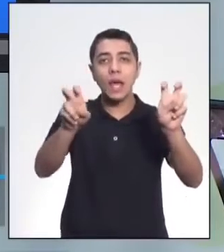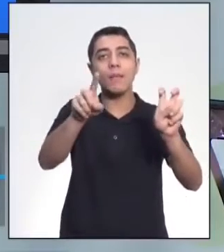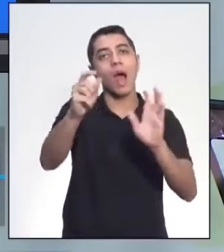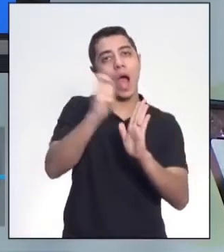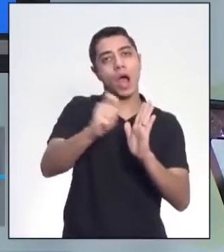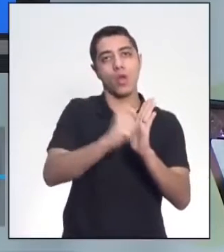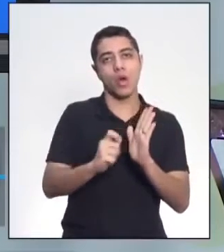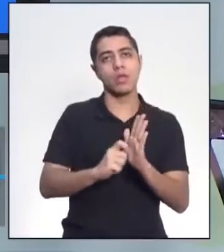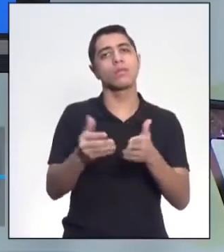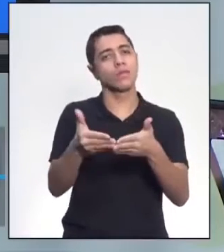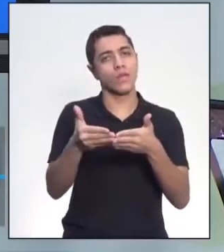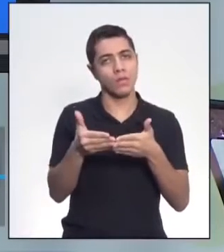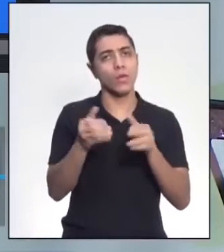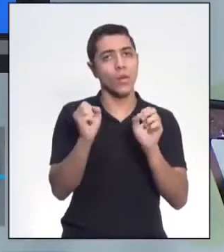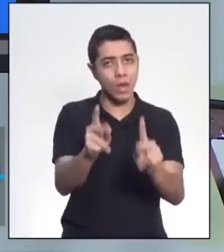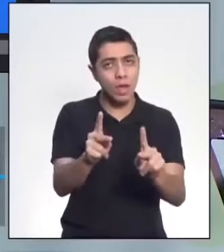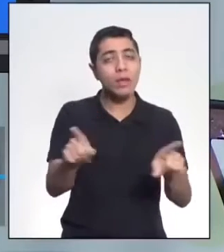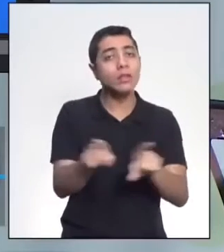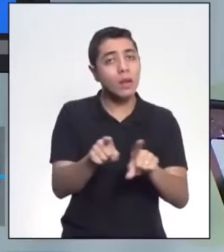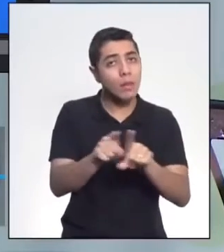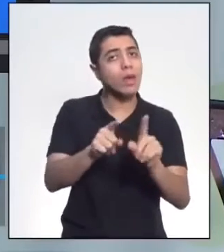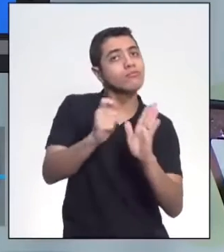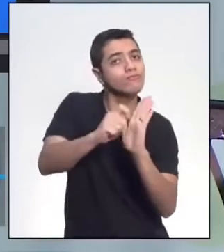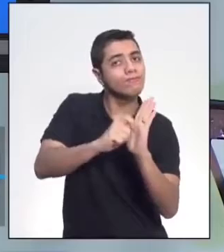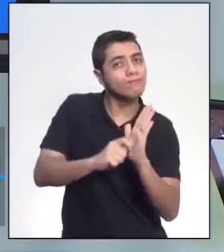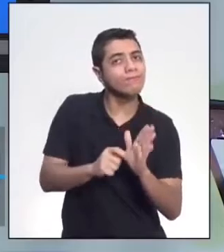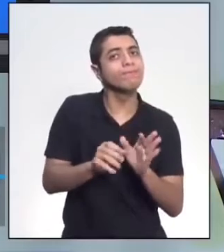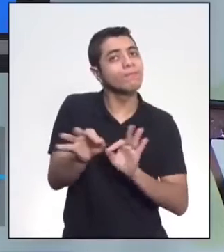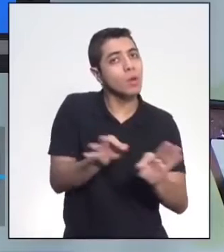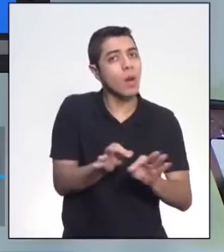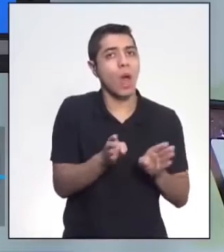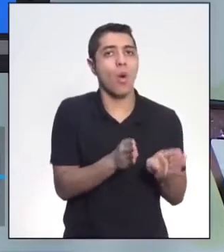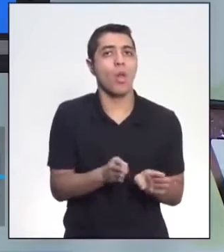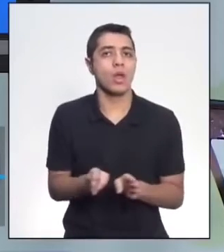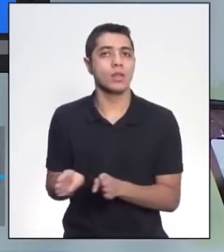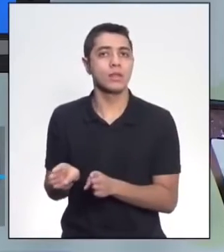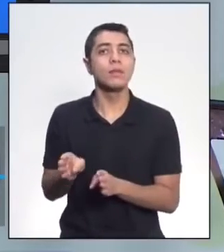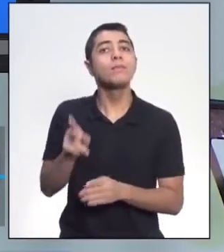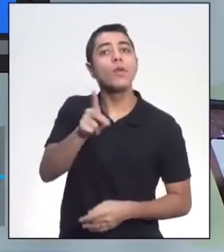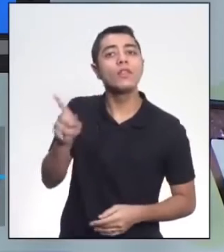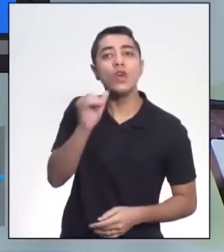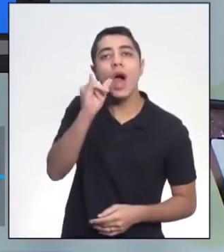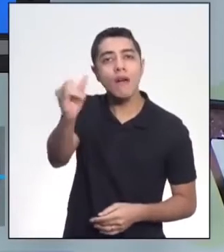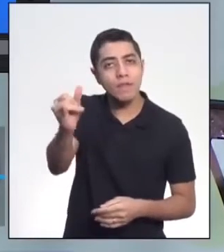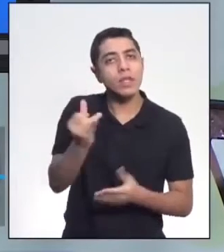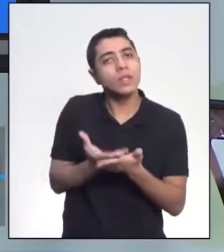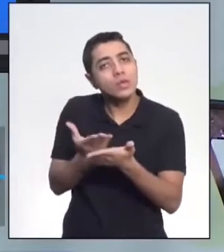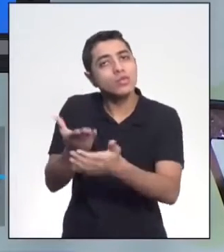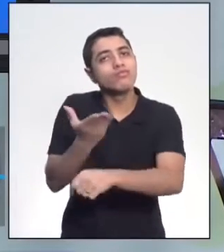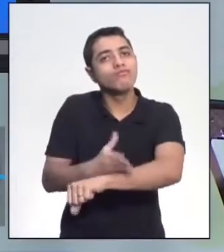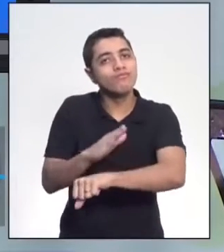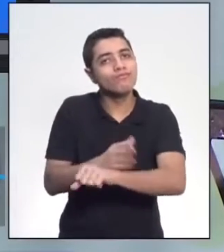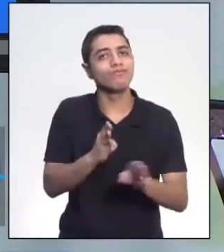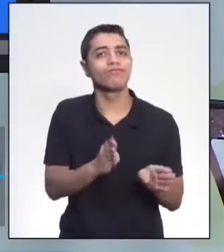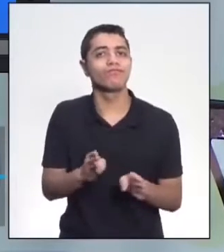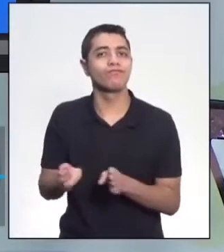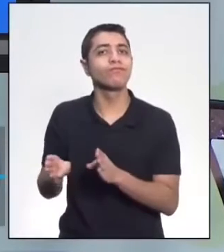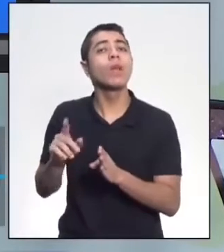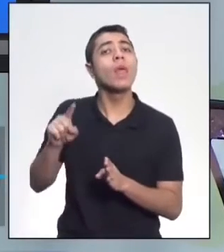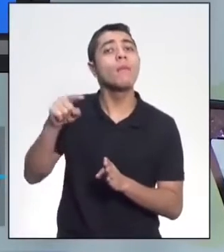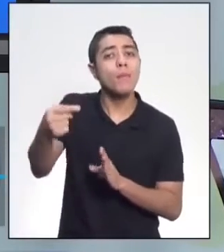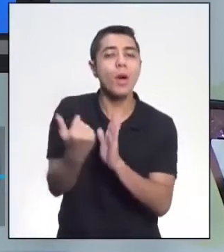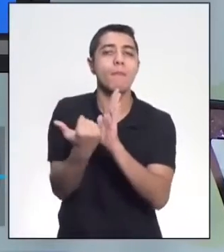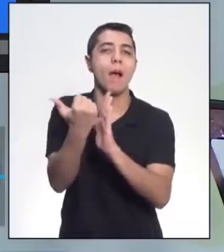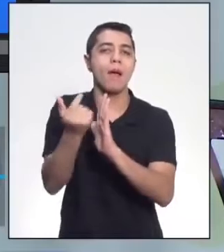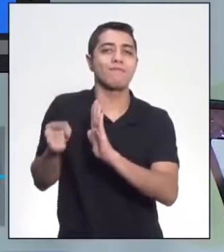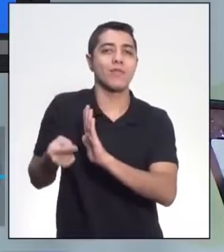tudo organizado para você poder organizar o seu estudo. Avise o professor direitinho, converse com ele para aprofundar os conhecimentos desta aula, né? O nome da aula,